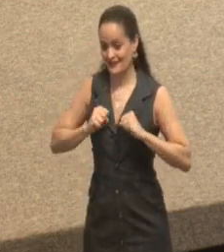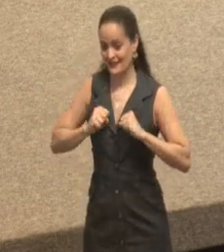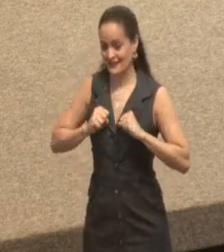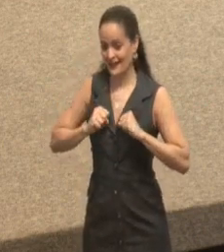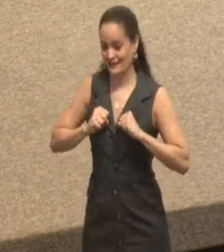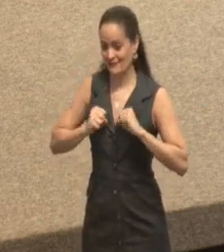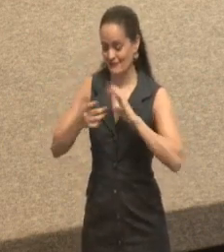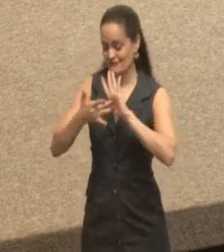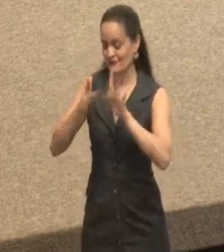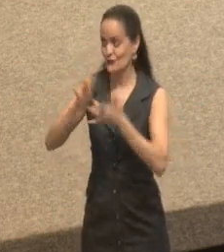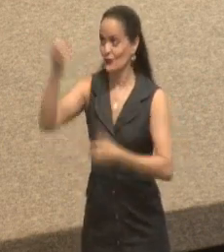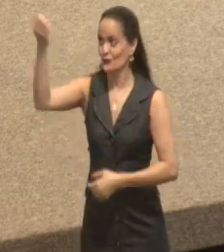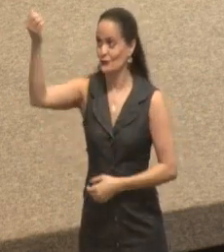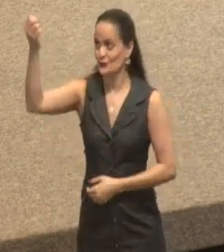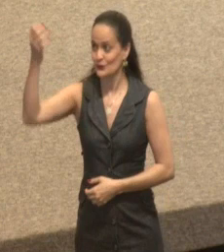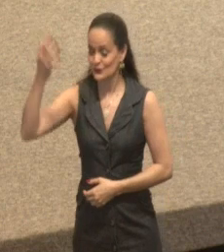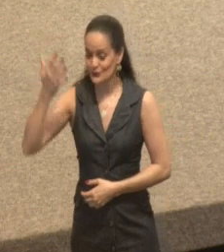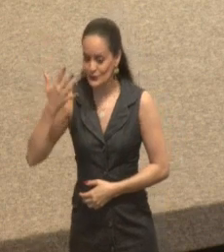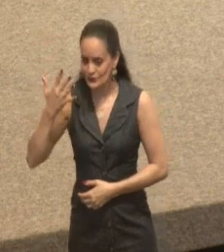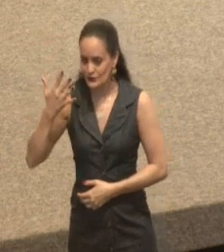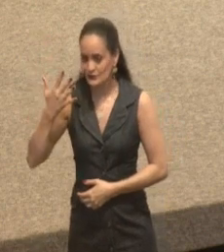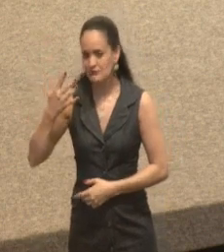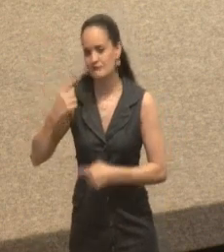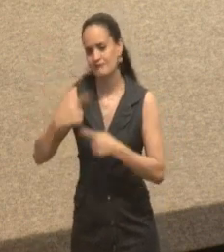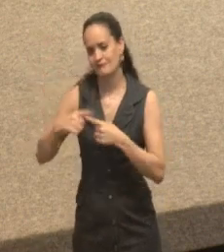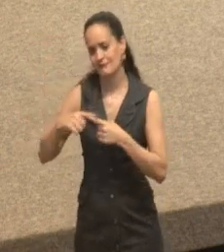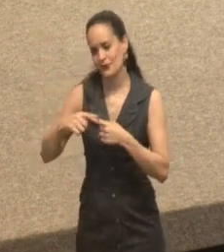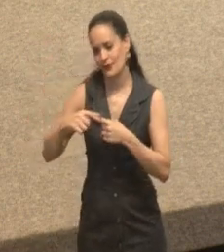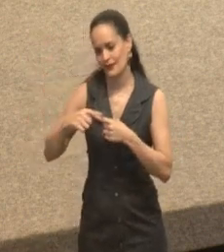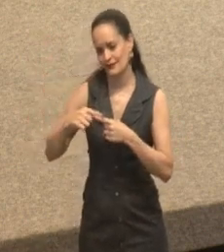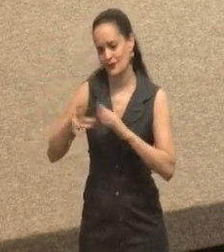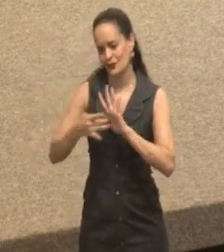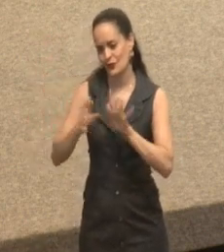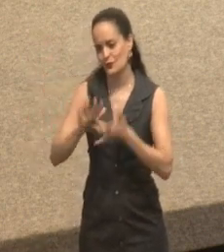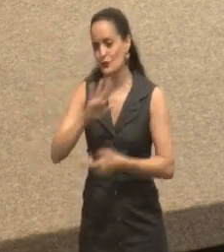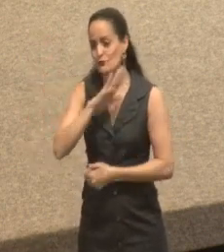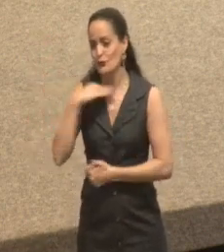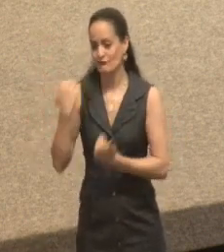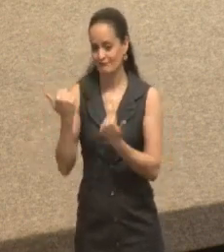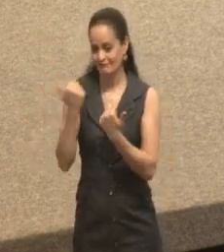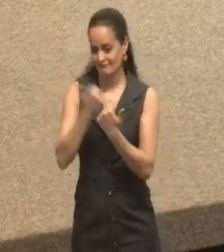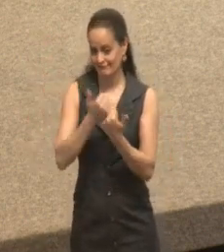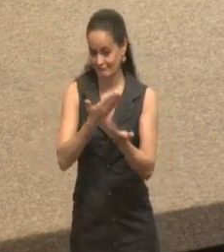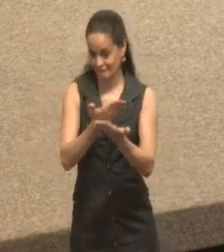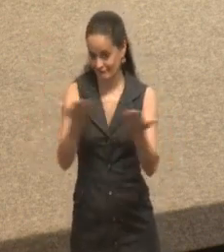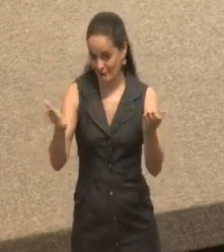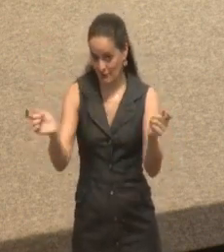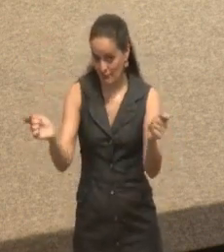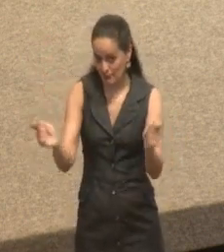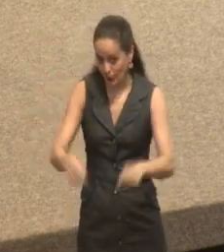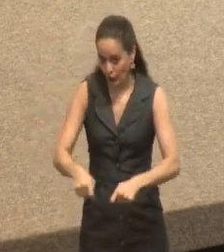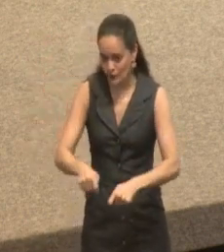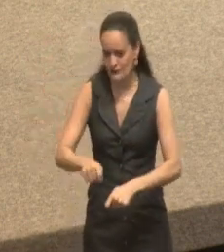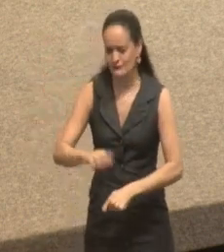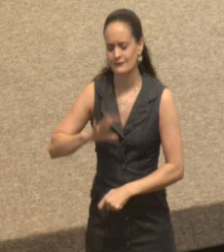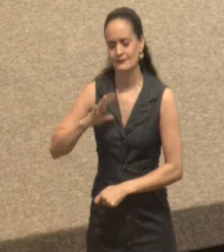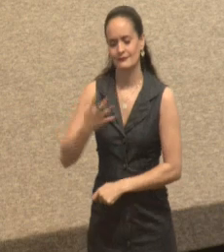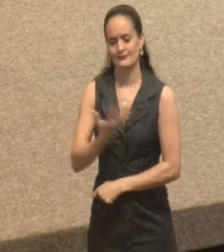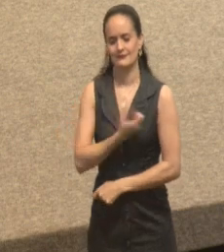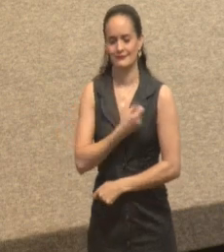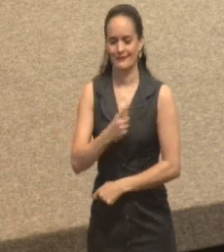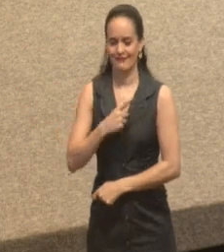luz. Já que morreste por todos, que todos possam ser